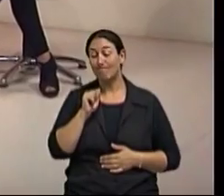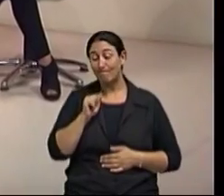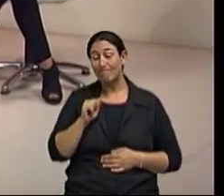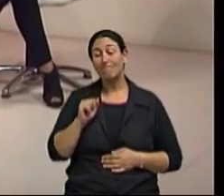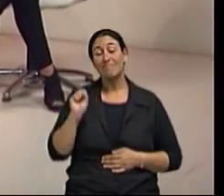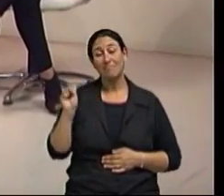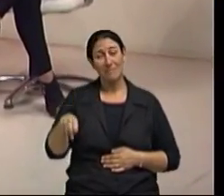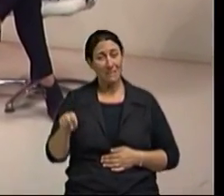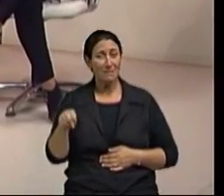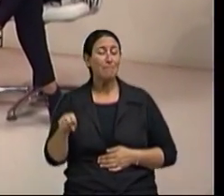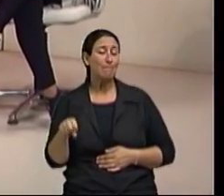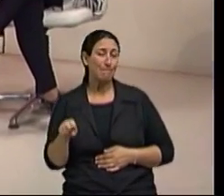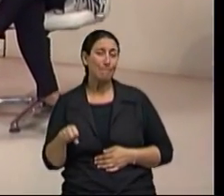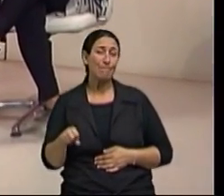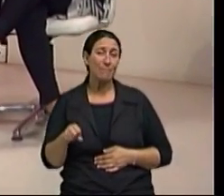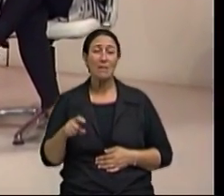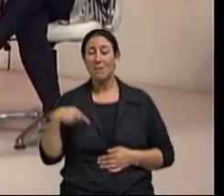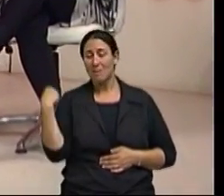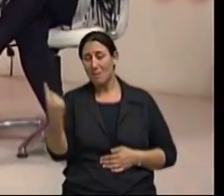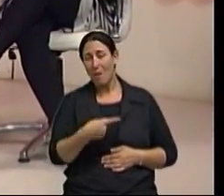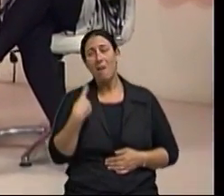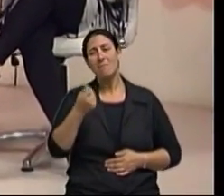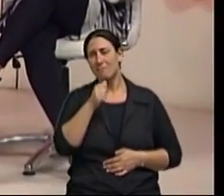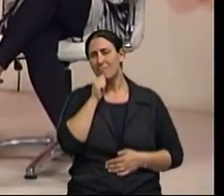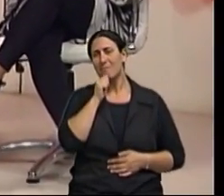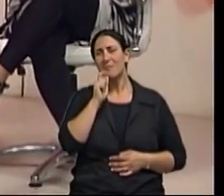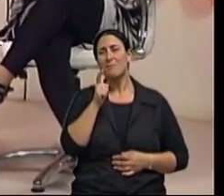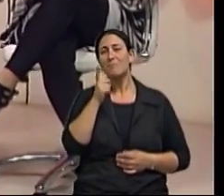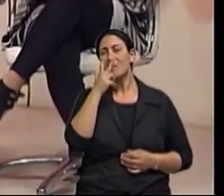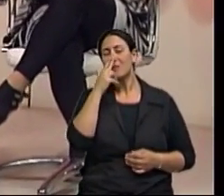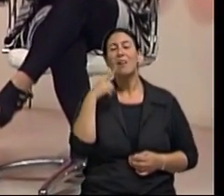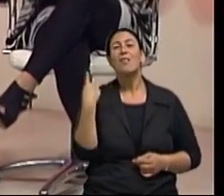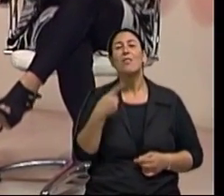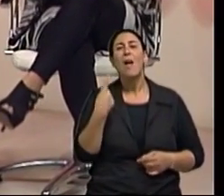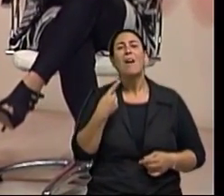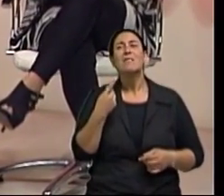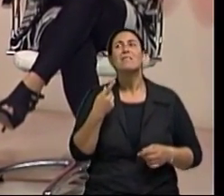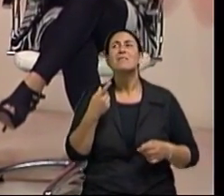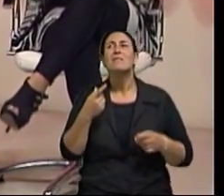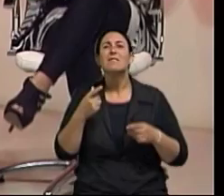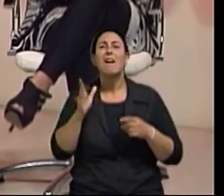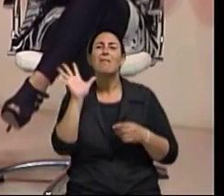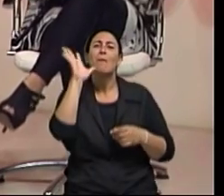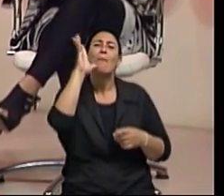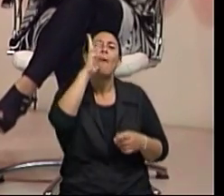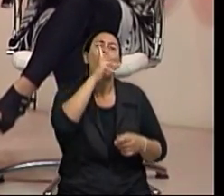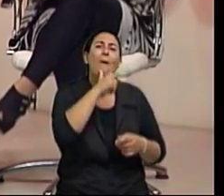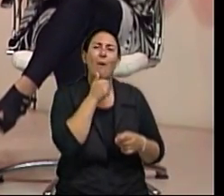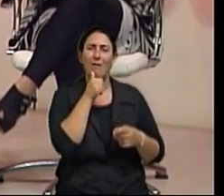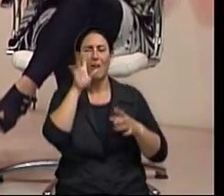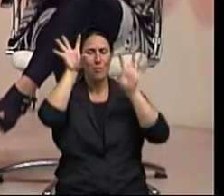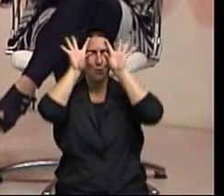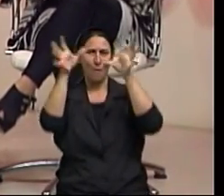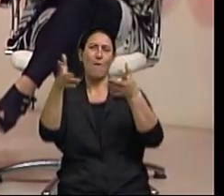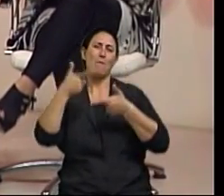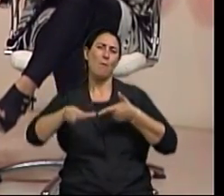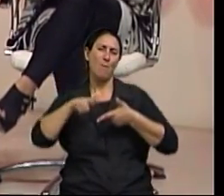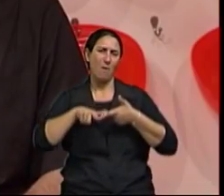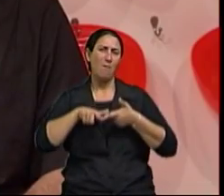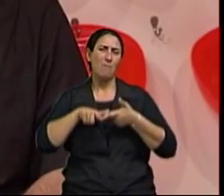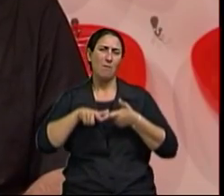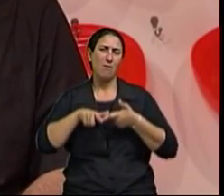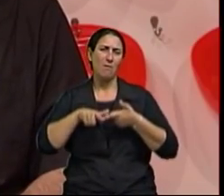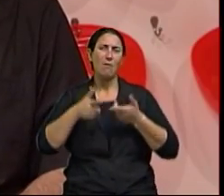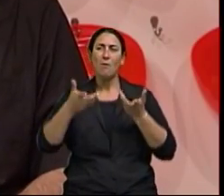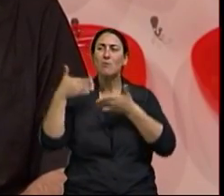Nós da área ambiental sempre dissemos que a gente está de bicicleta tentando resolver os problemas, mas o desenvolvimento tecnológico